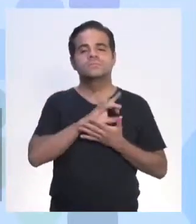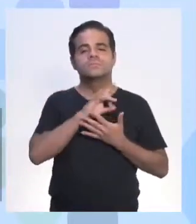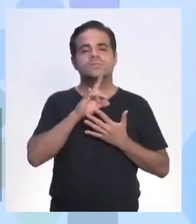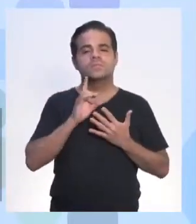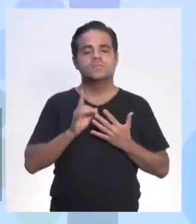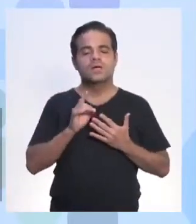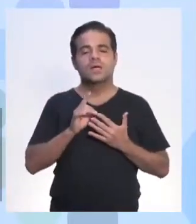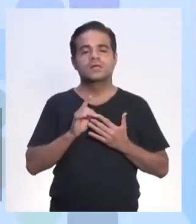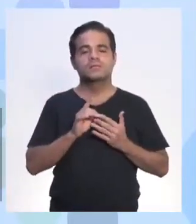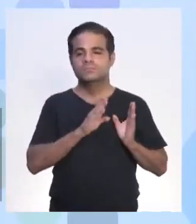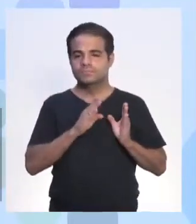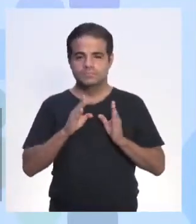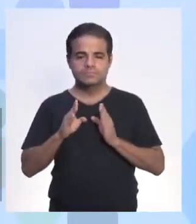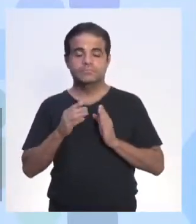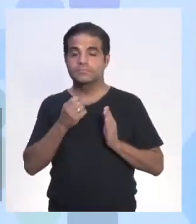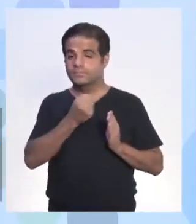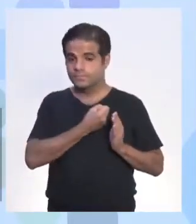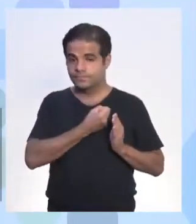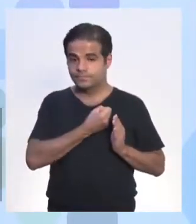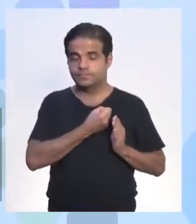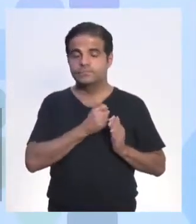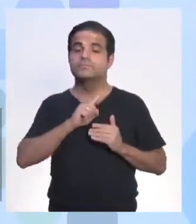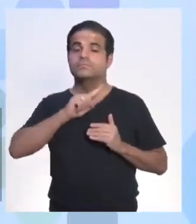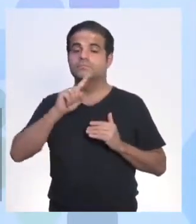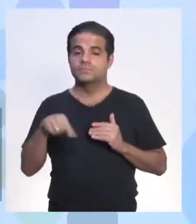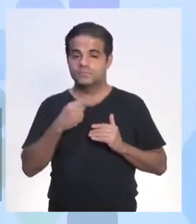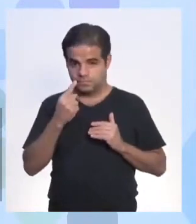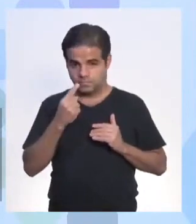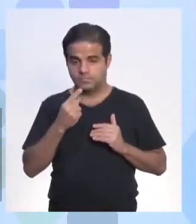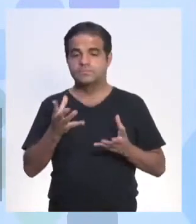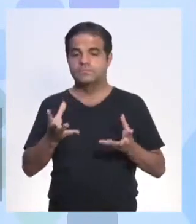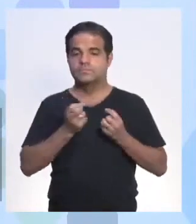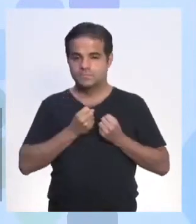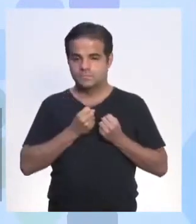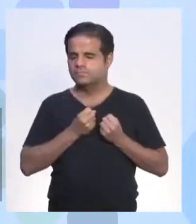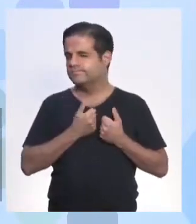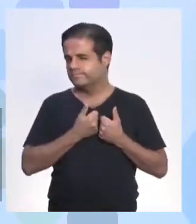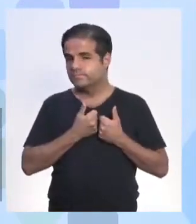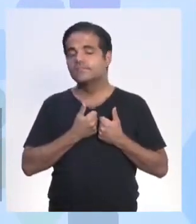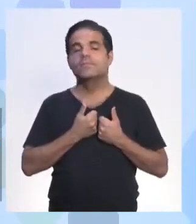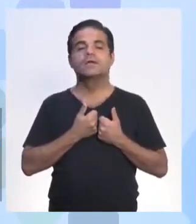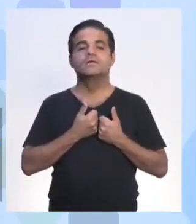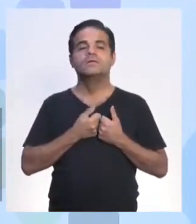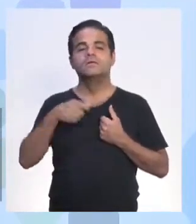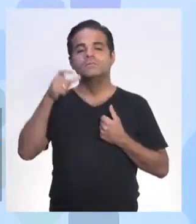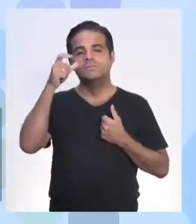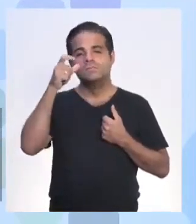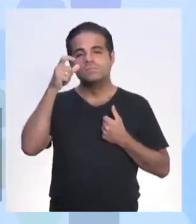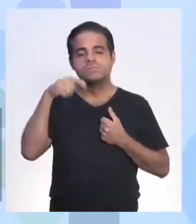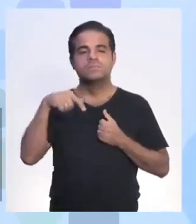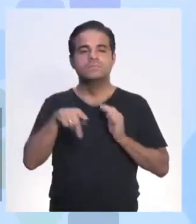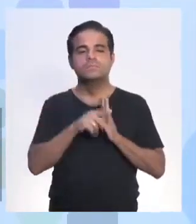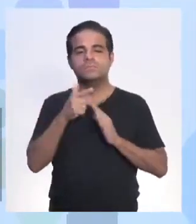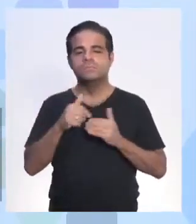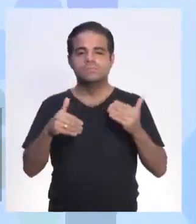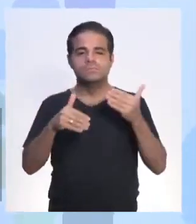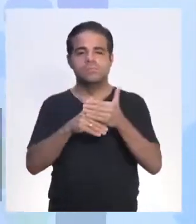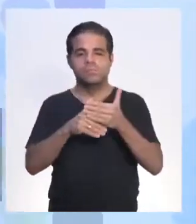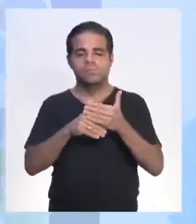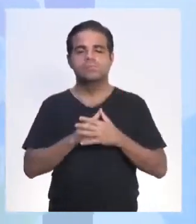cada posição que esse número com vírgula recebe. Então, observem o próximo